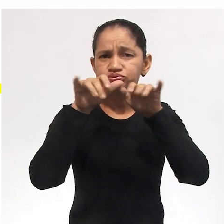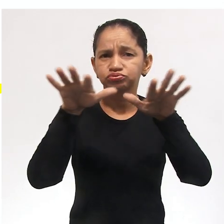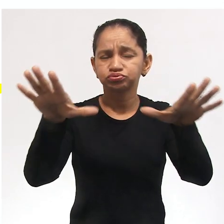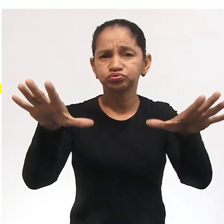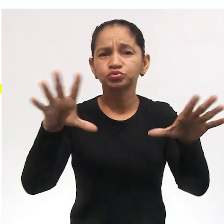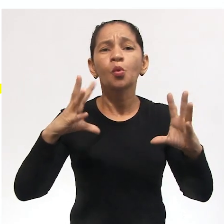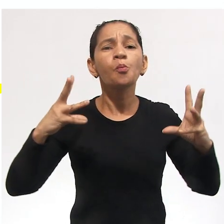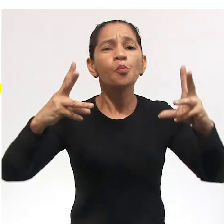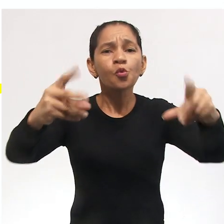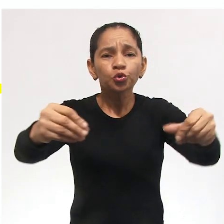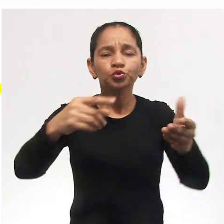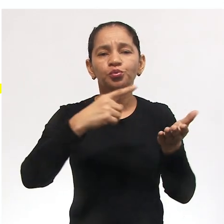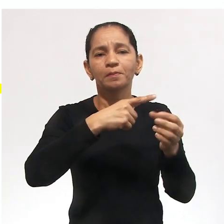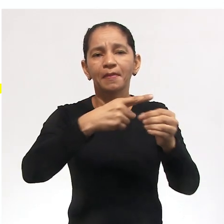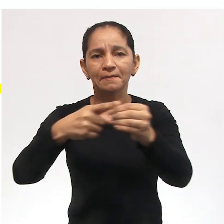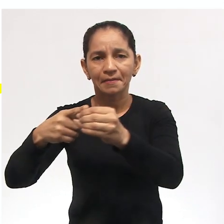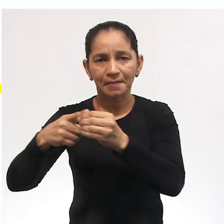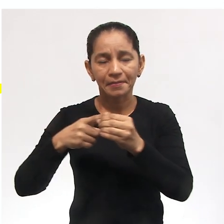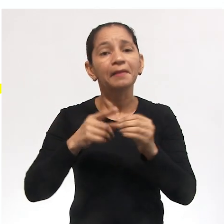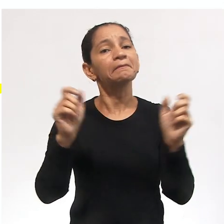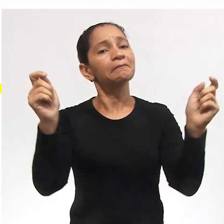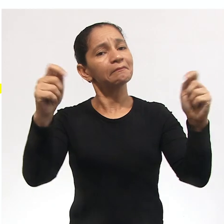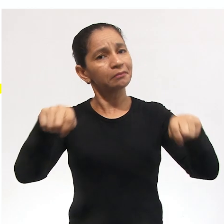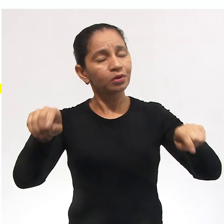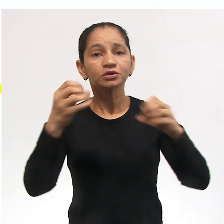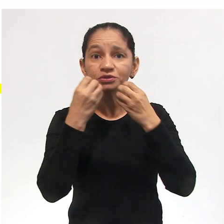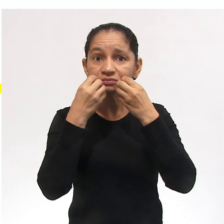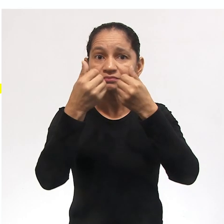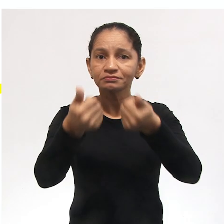fluir. Então, isso tem que ser representado em nosso